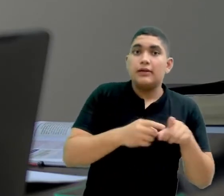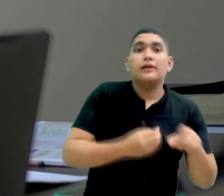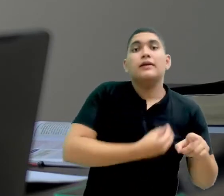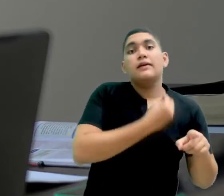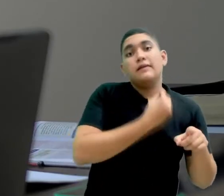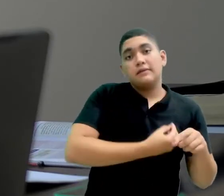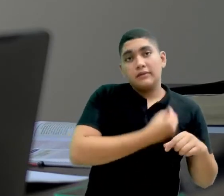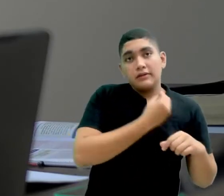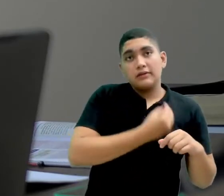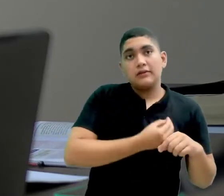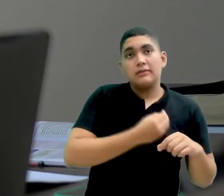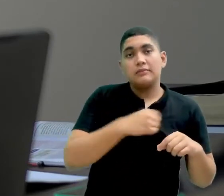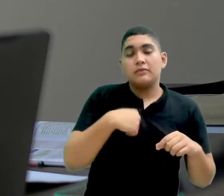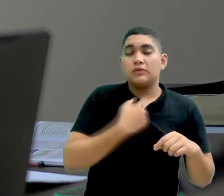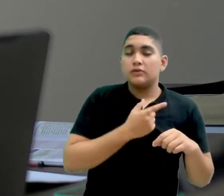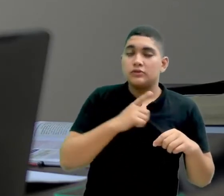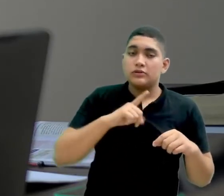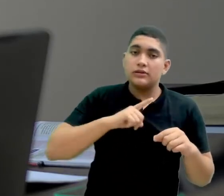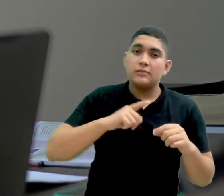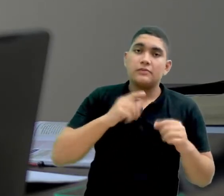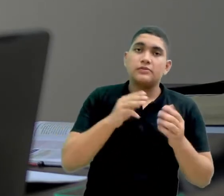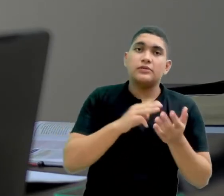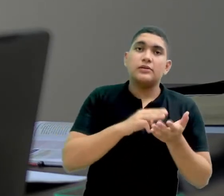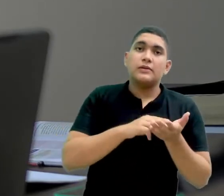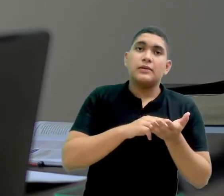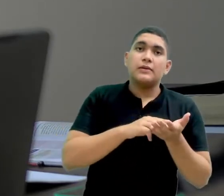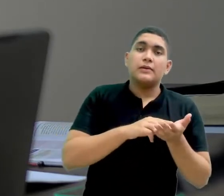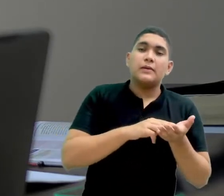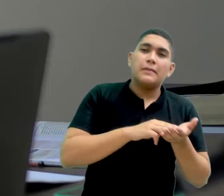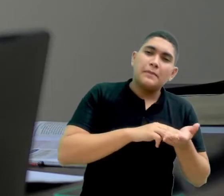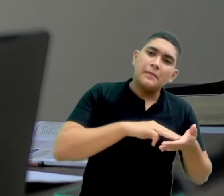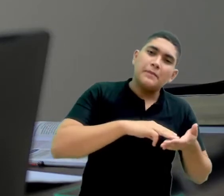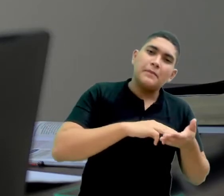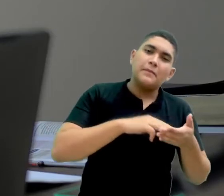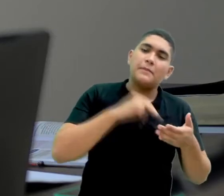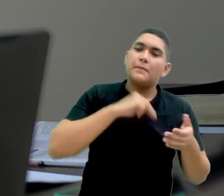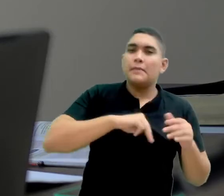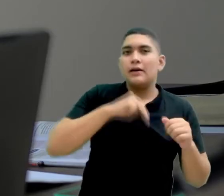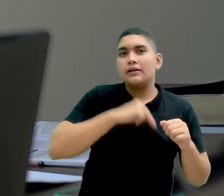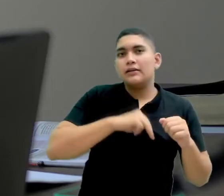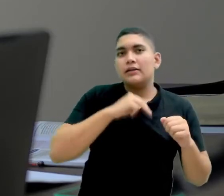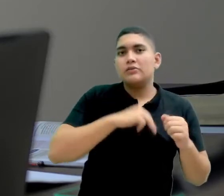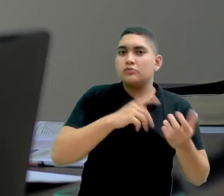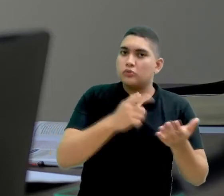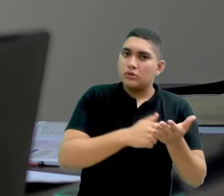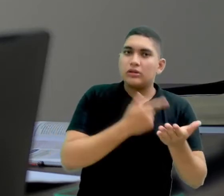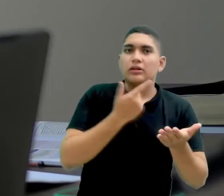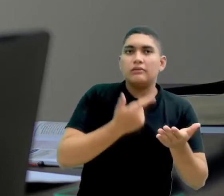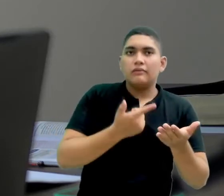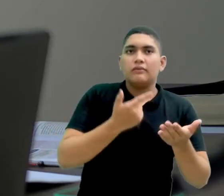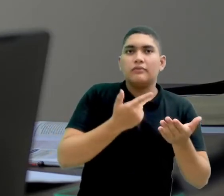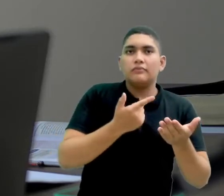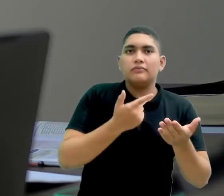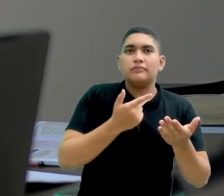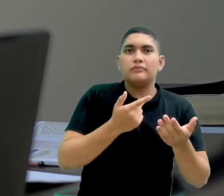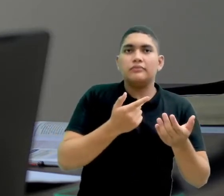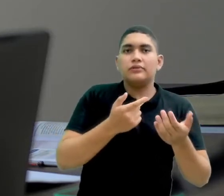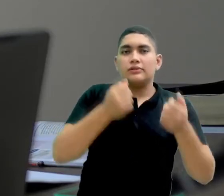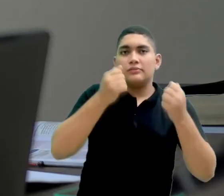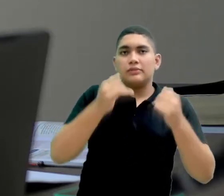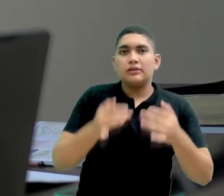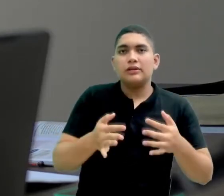que nós já lemos. E no versículo 22, mais precisamente, vai dizer assim que qualquer que sem motivo